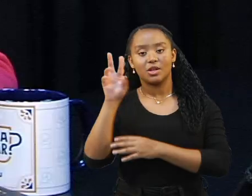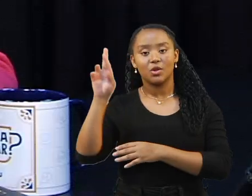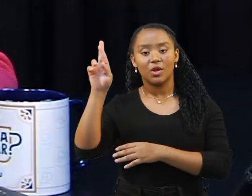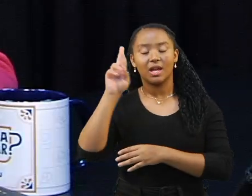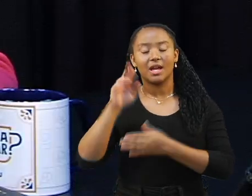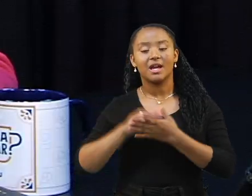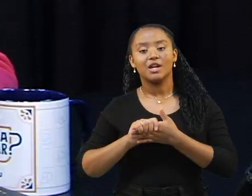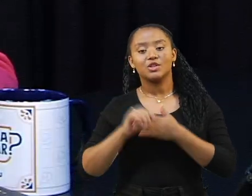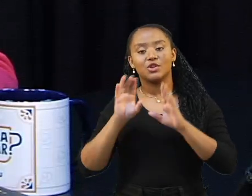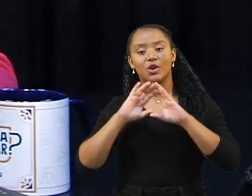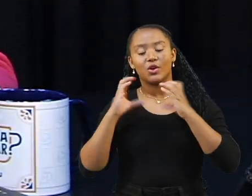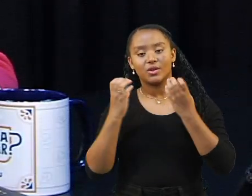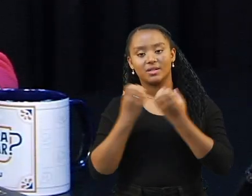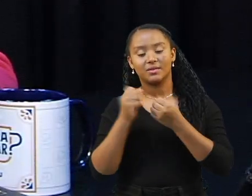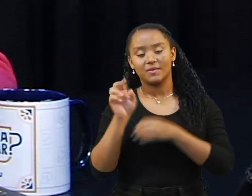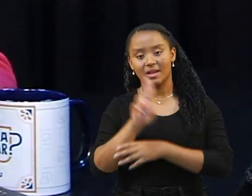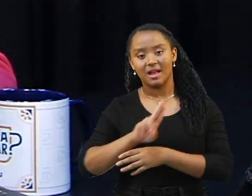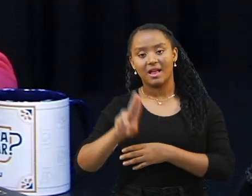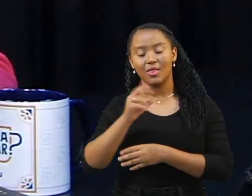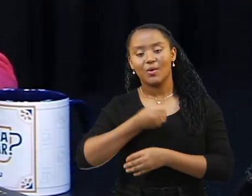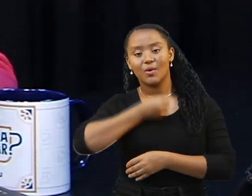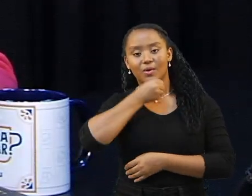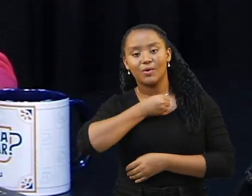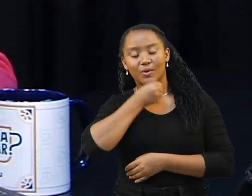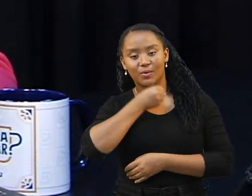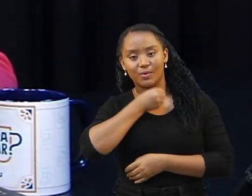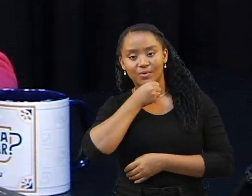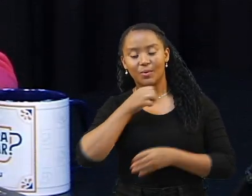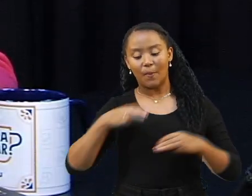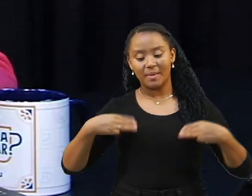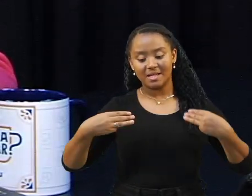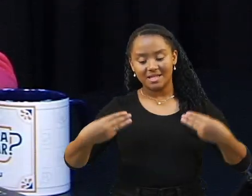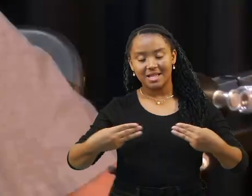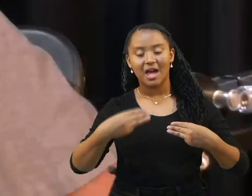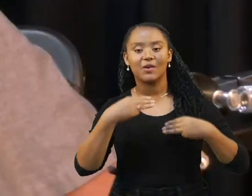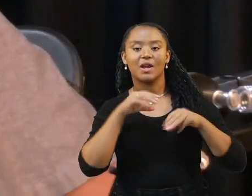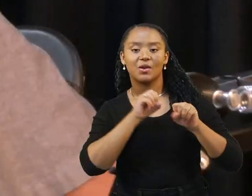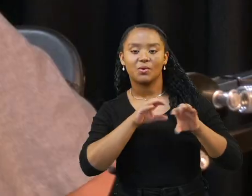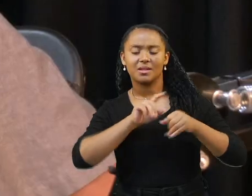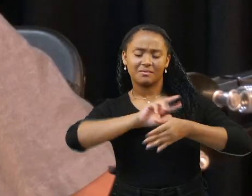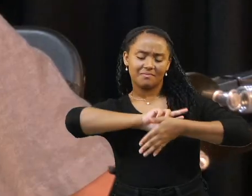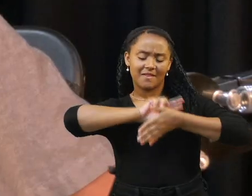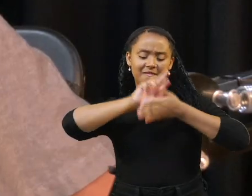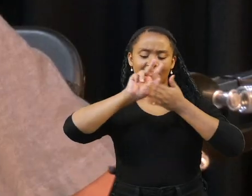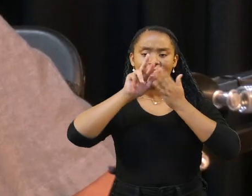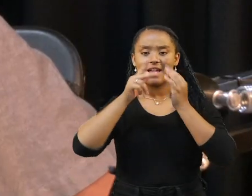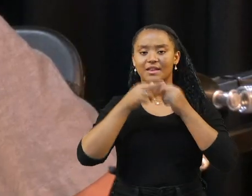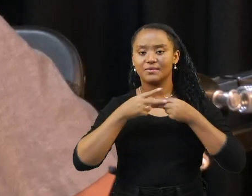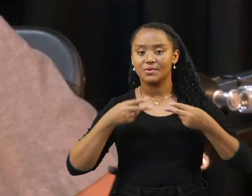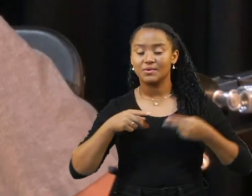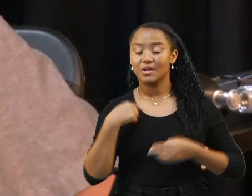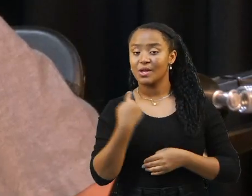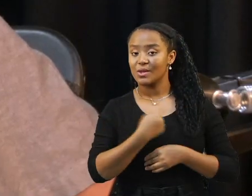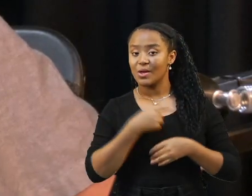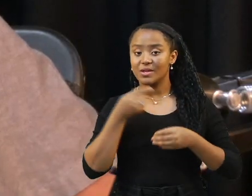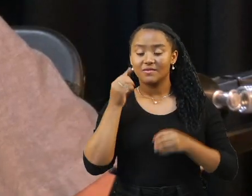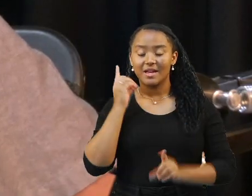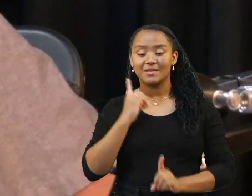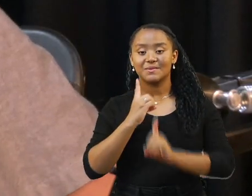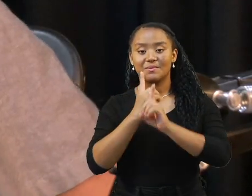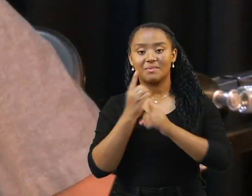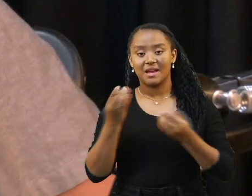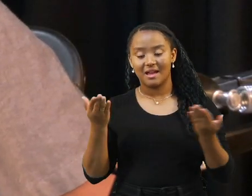Idoso, consultora ad hoc do Ministério da Educação e muito mais, que a gente vai descobrir ao longo dessa